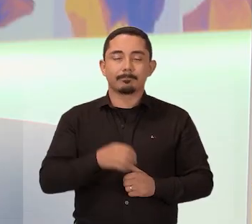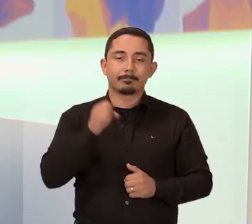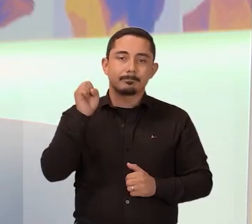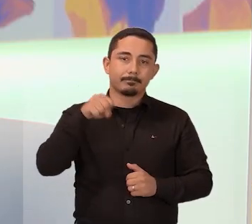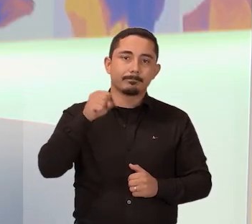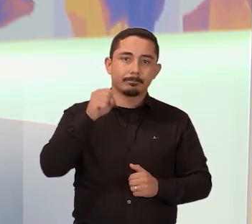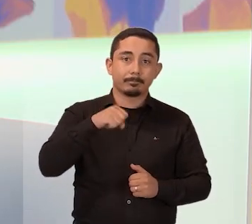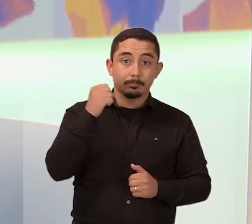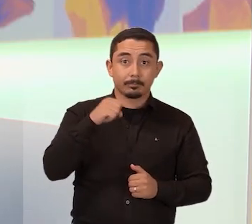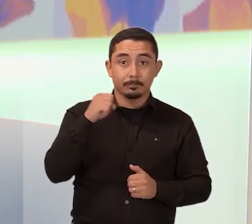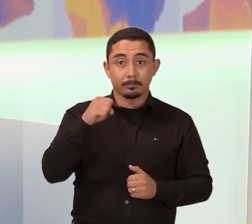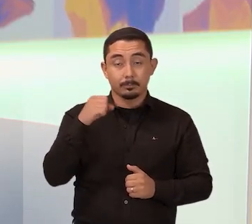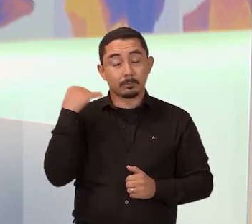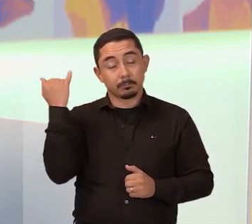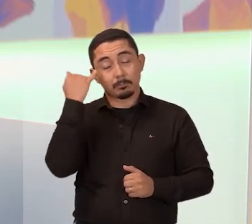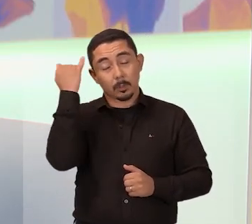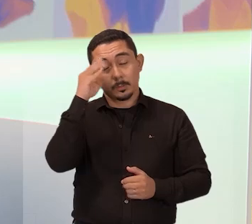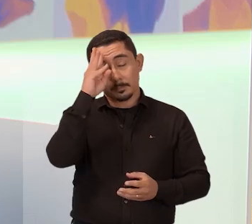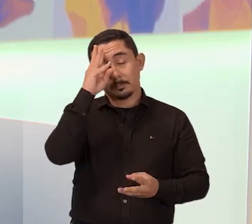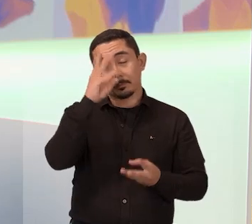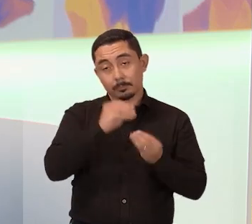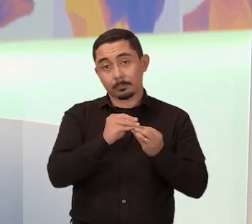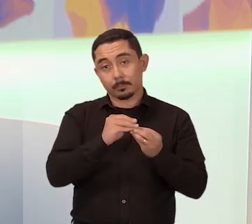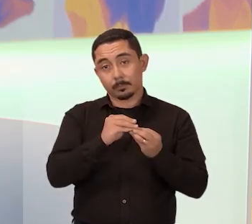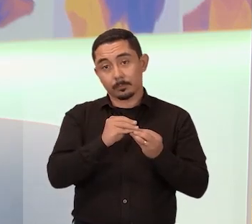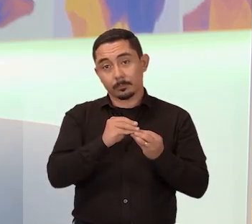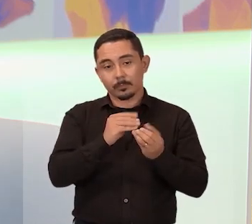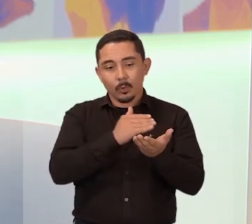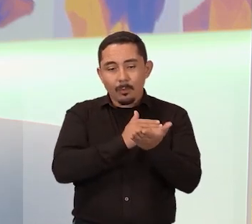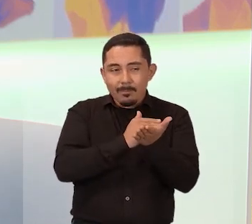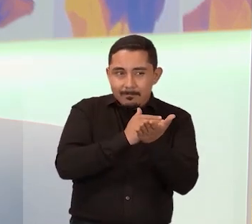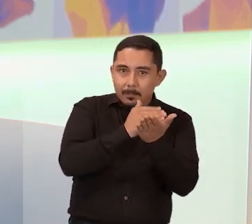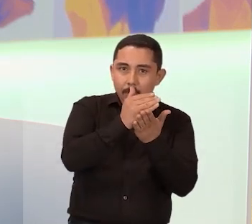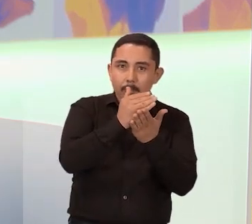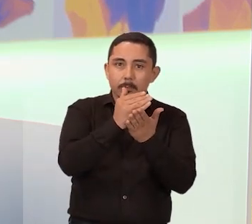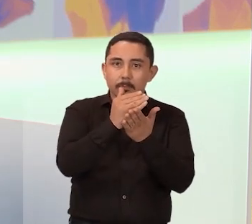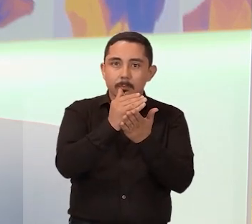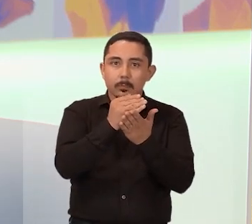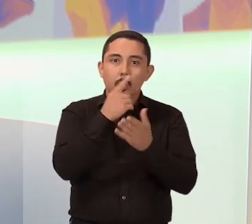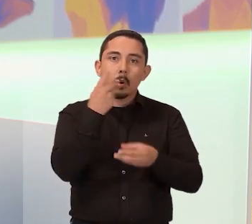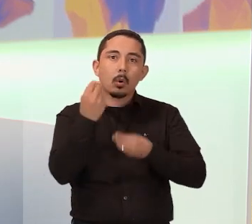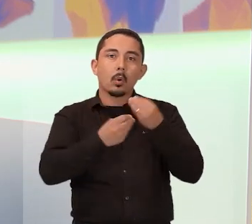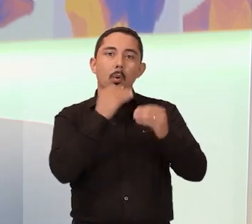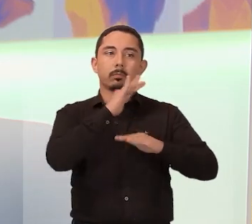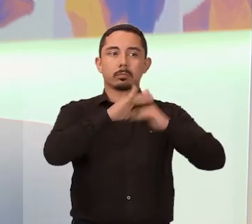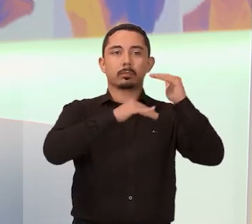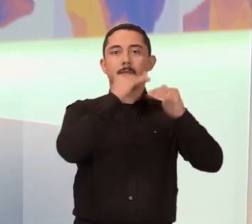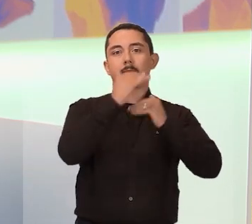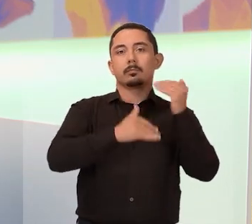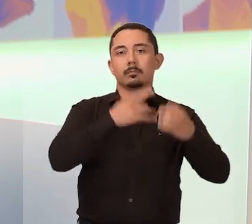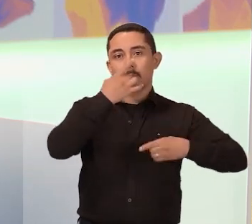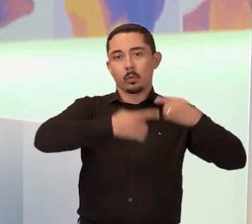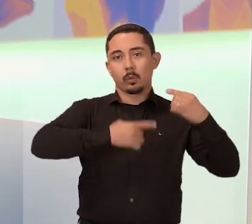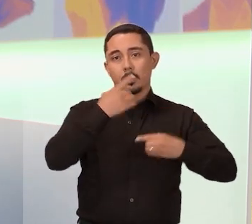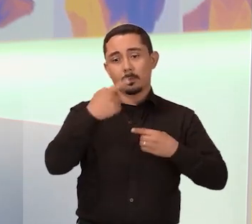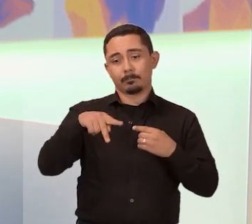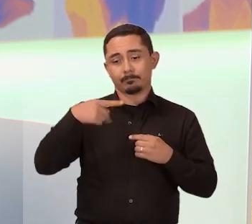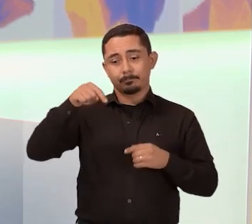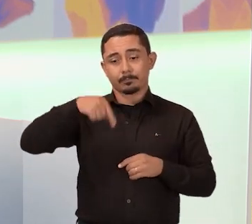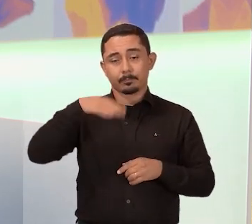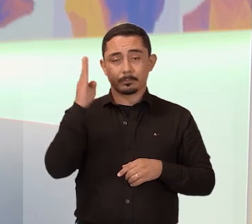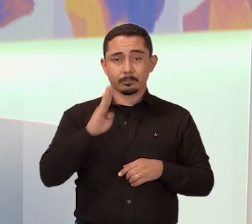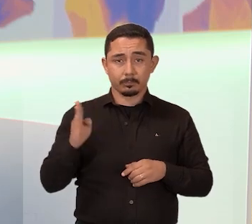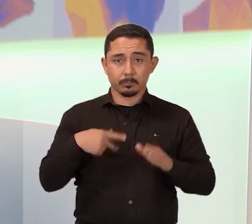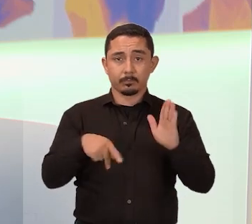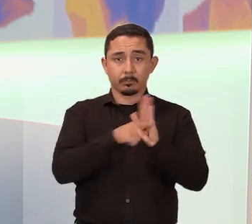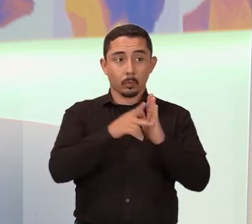Sim, é importante fazer um breve apanhado, né? Uma introdução a como se desenvolveu a política